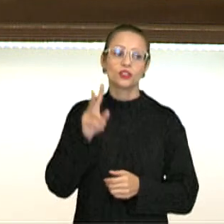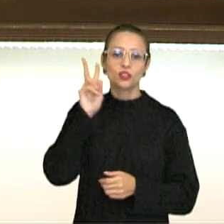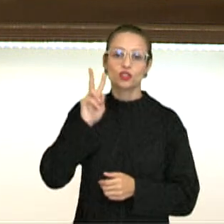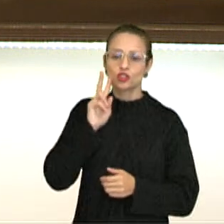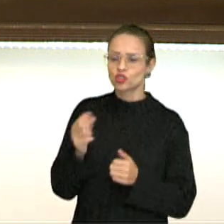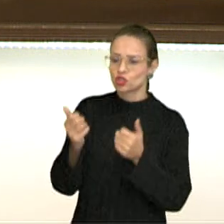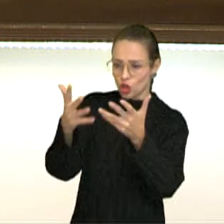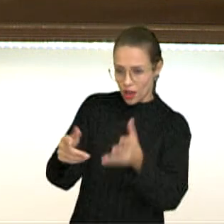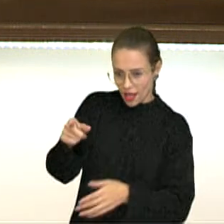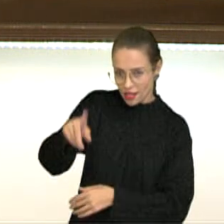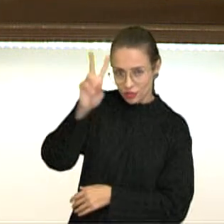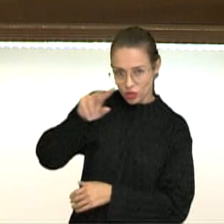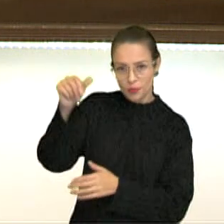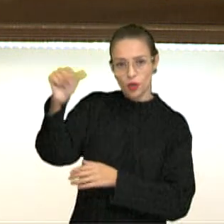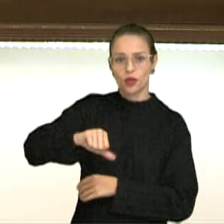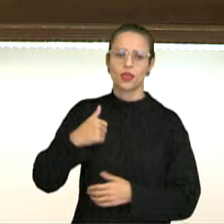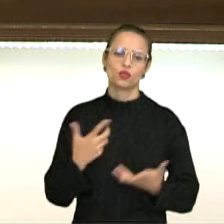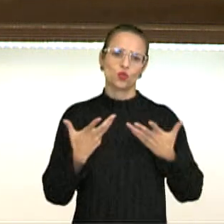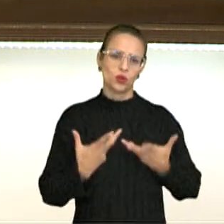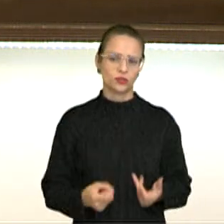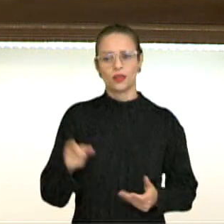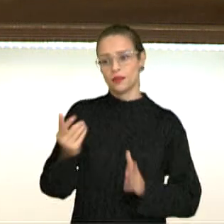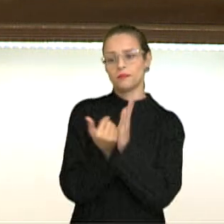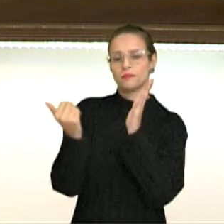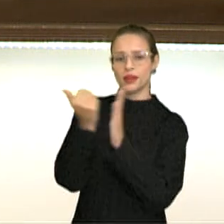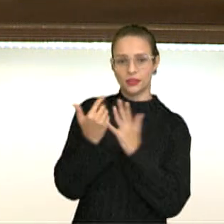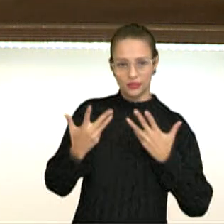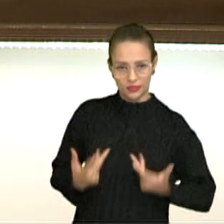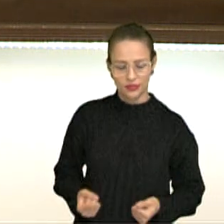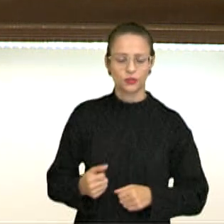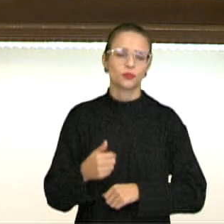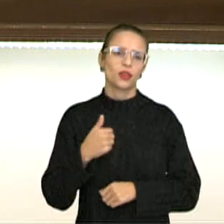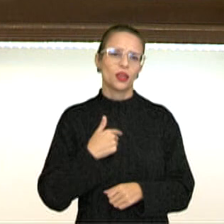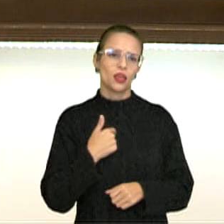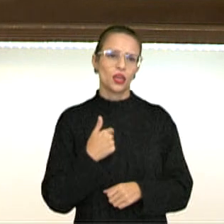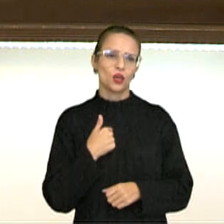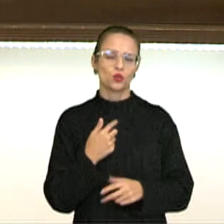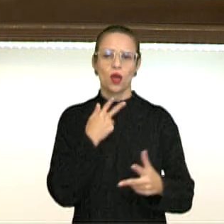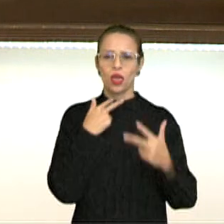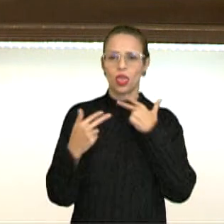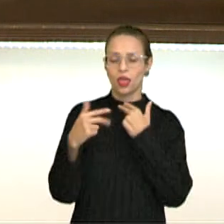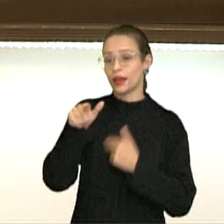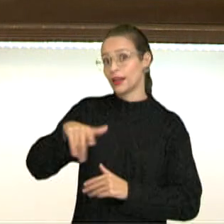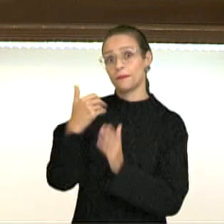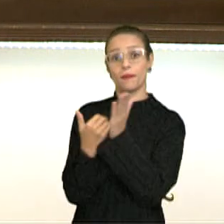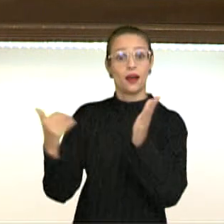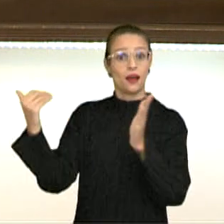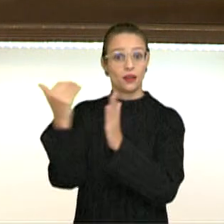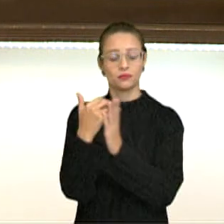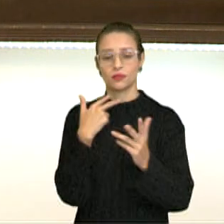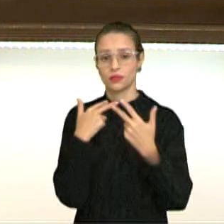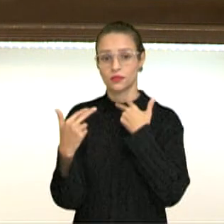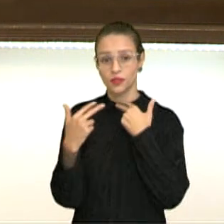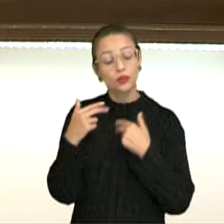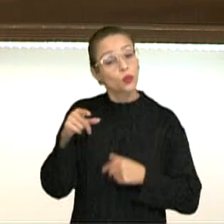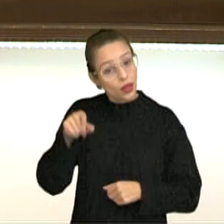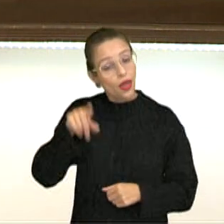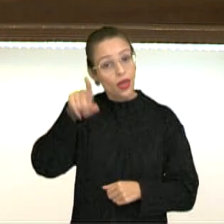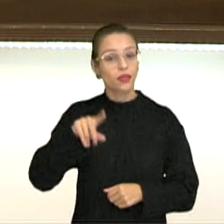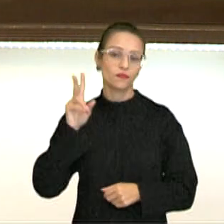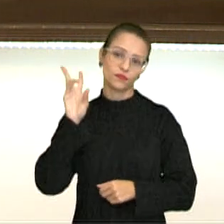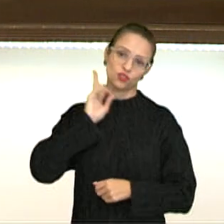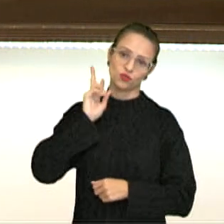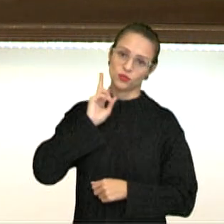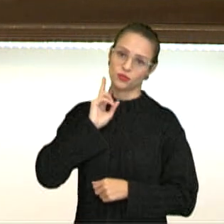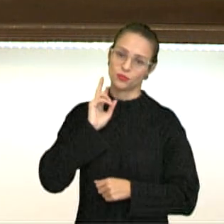dele é sempre pior. Ah, eu tô cansado, ele tá sempre mais cansado. Ah, eu tô atarefado, ele tá sempre mais atarefado. Esse é o